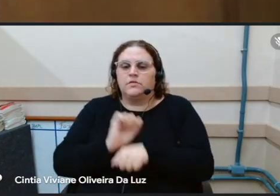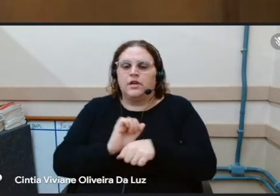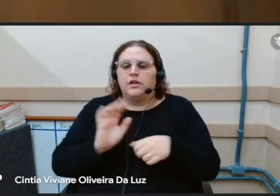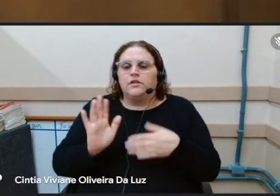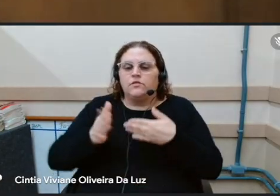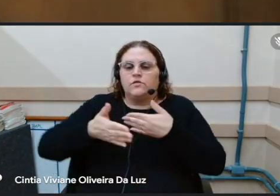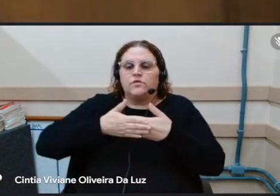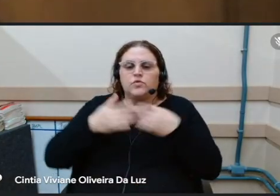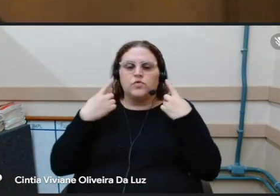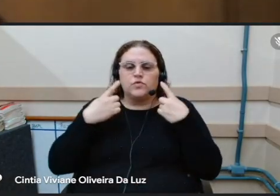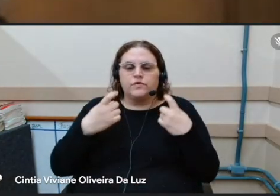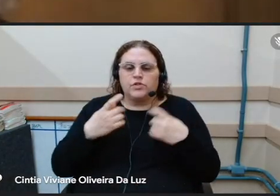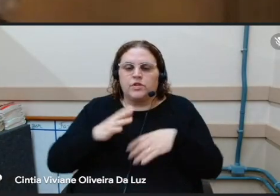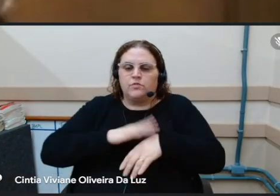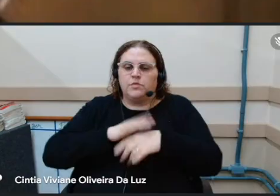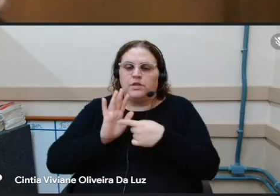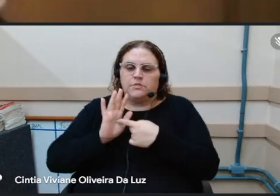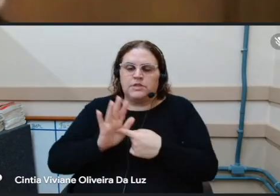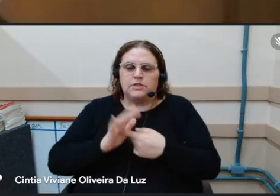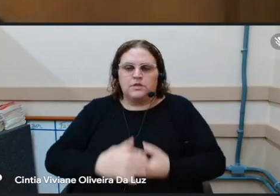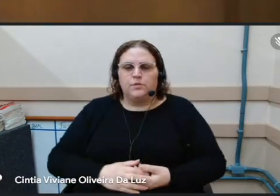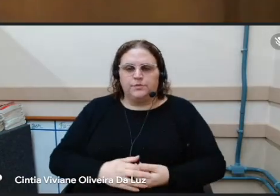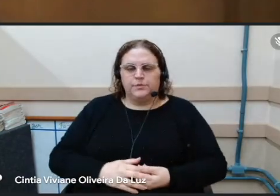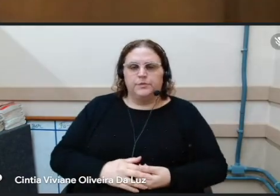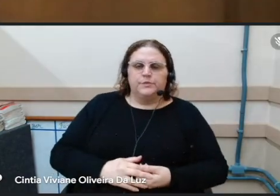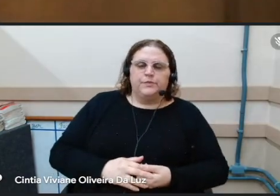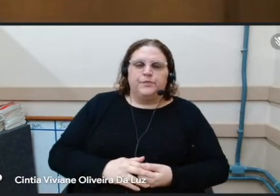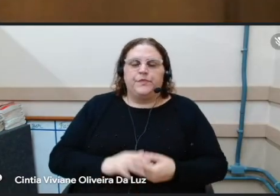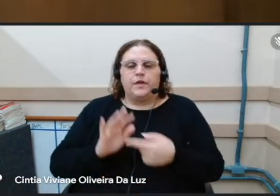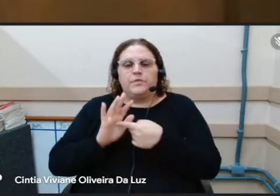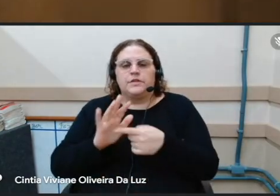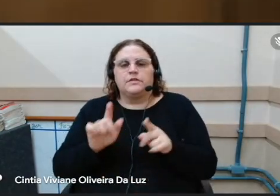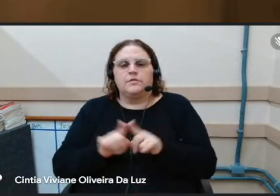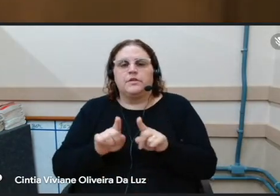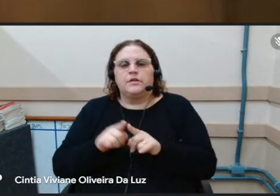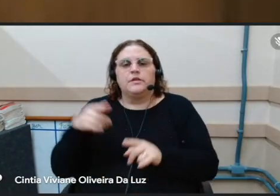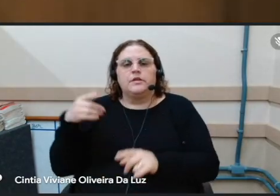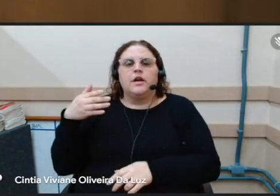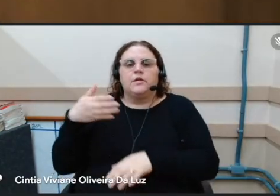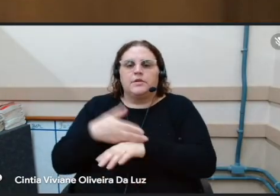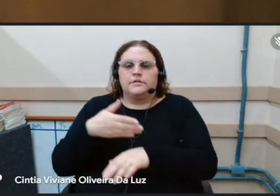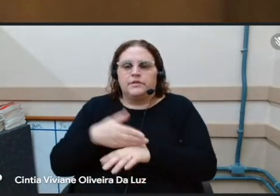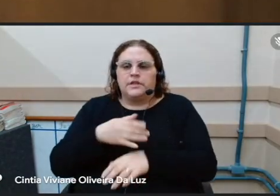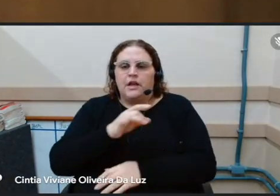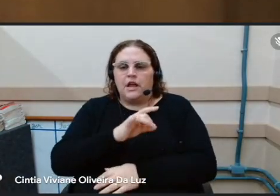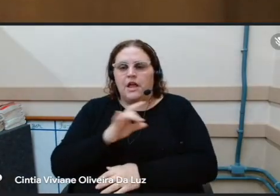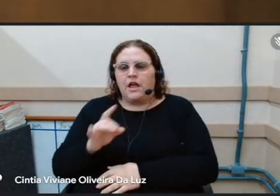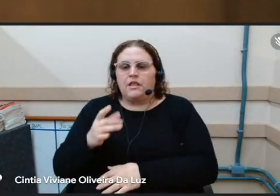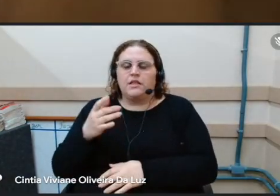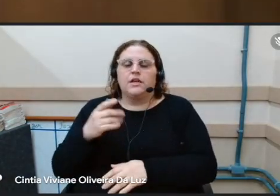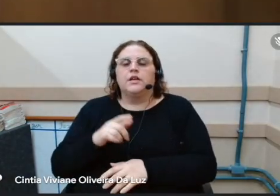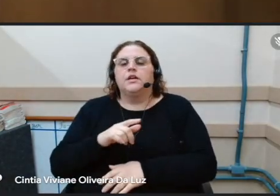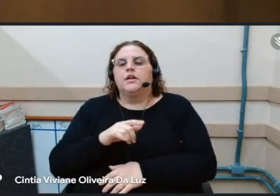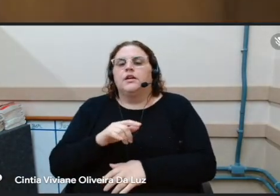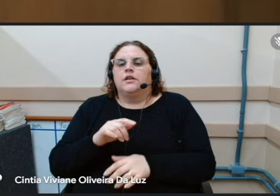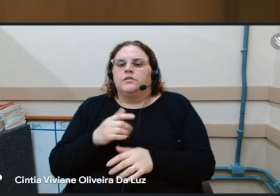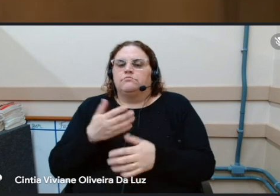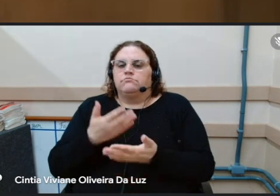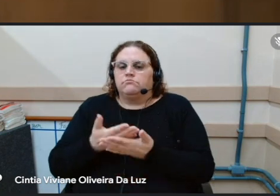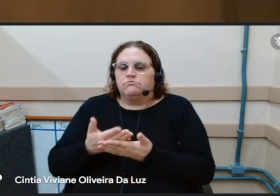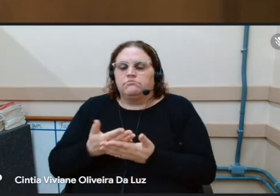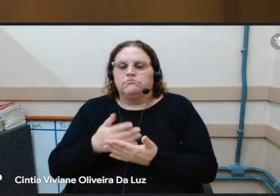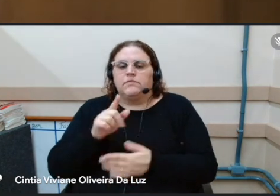durante as apresentações a presença dos participantes em cada jornada será confirmada pelo formulário de